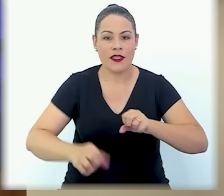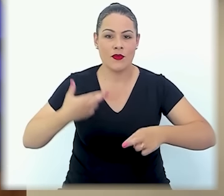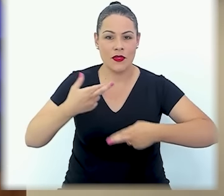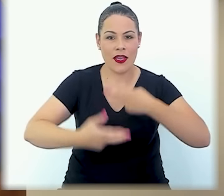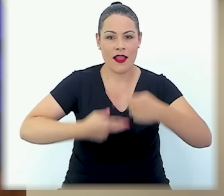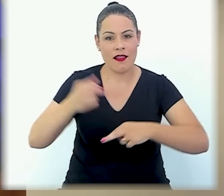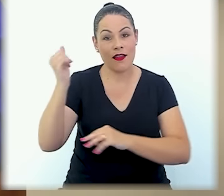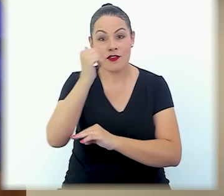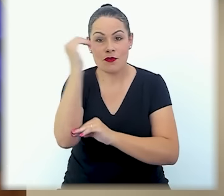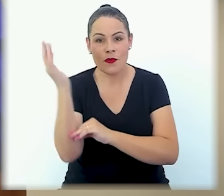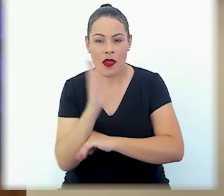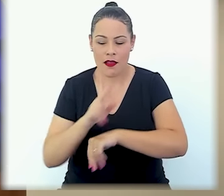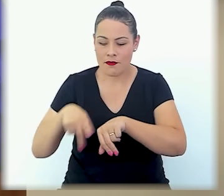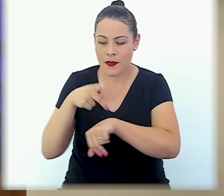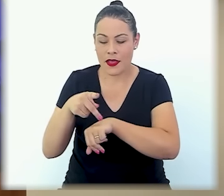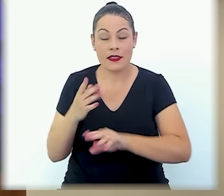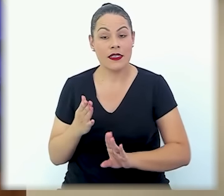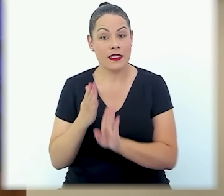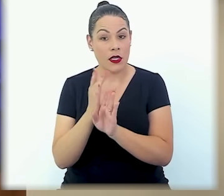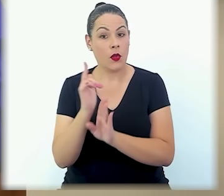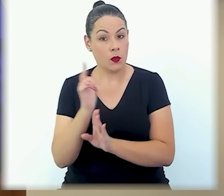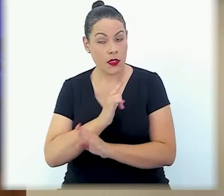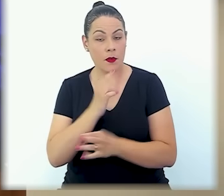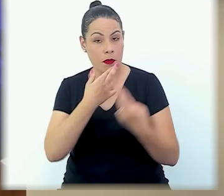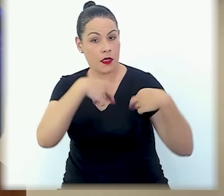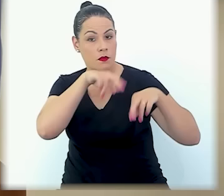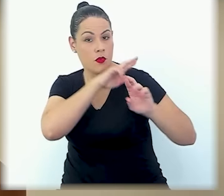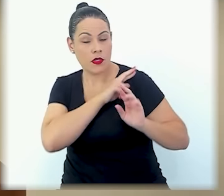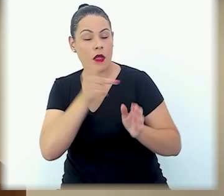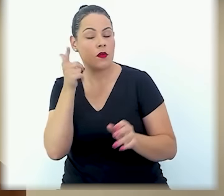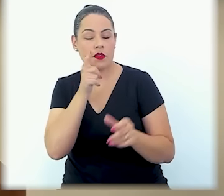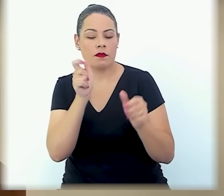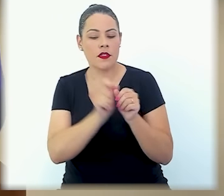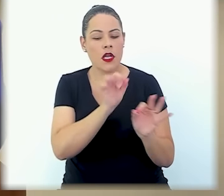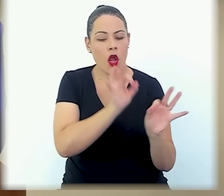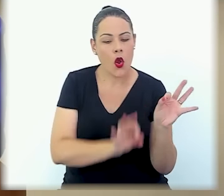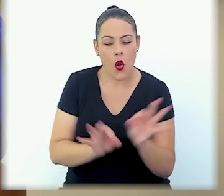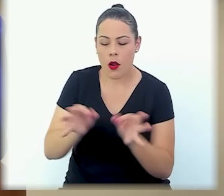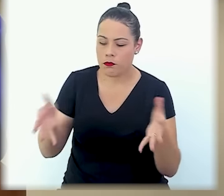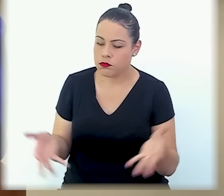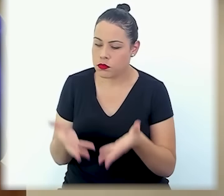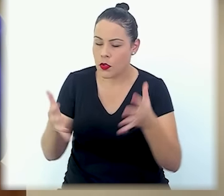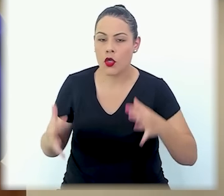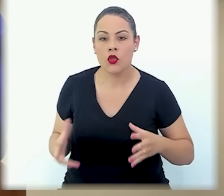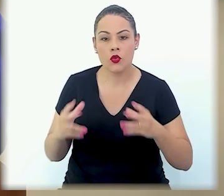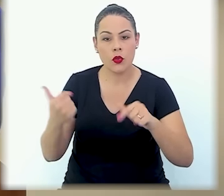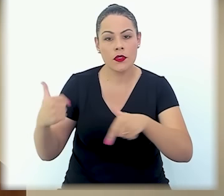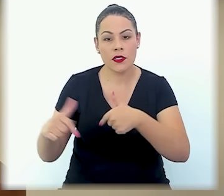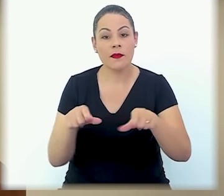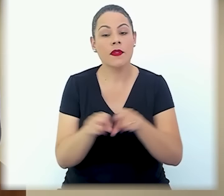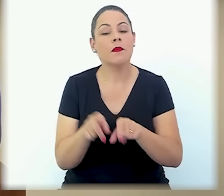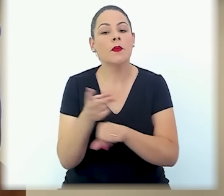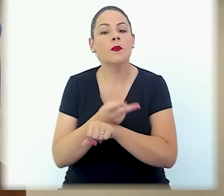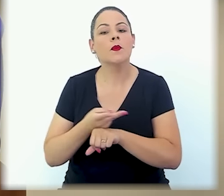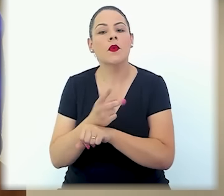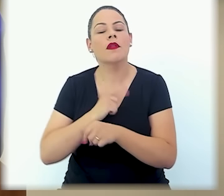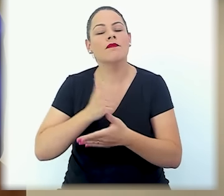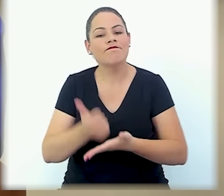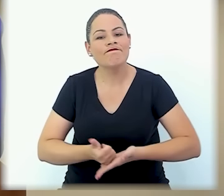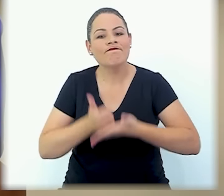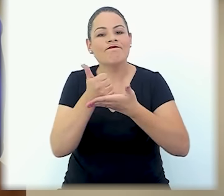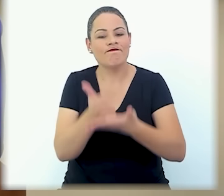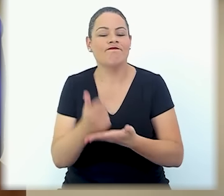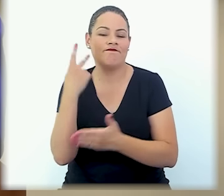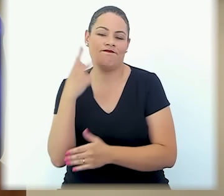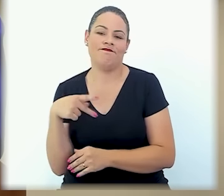É uma associação que ela tem um papel de fomento, de organizar, né, o trabalho dos catadores, buscar também apoiar